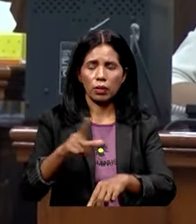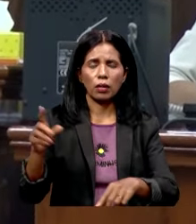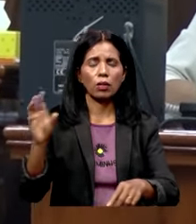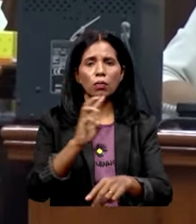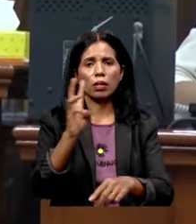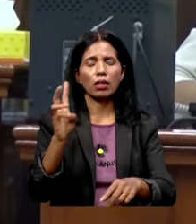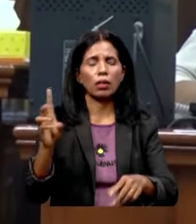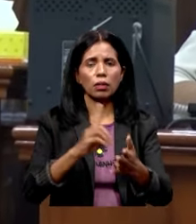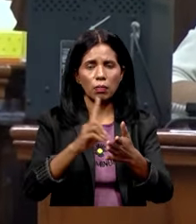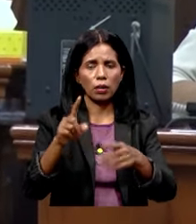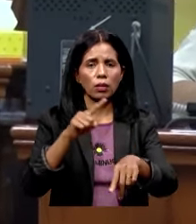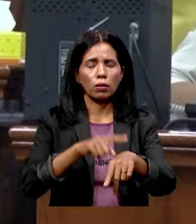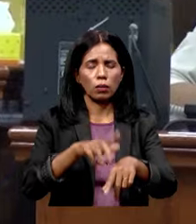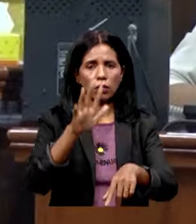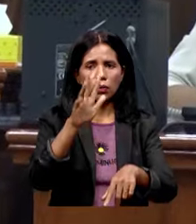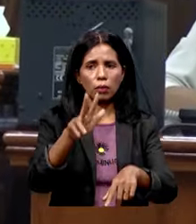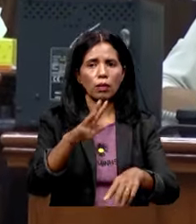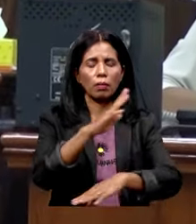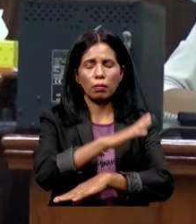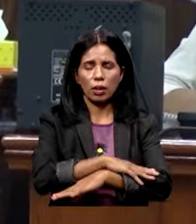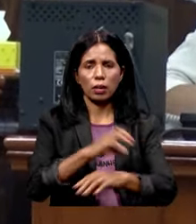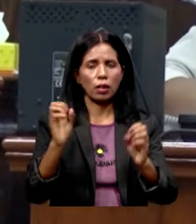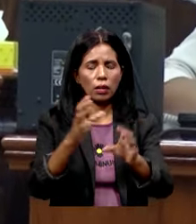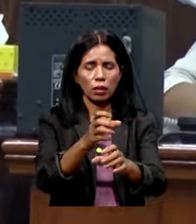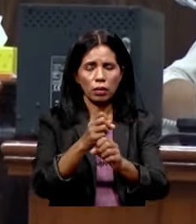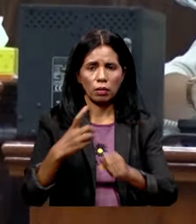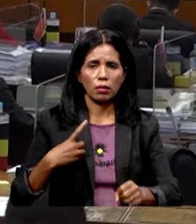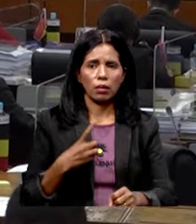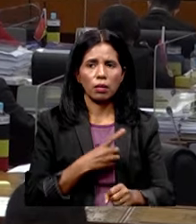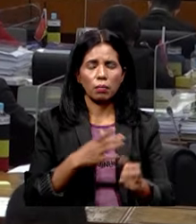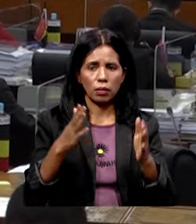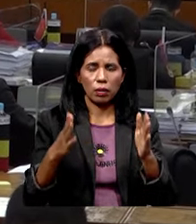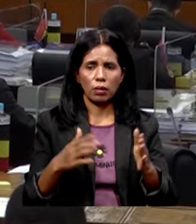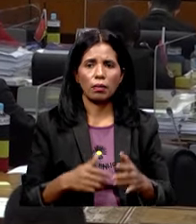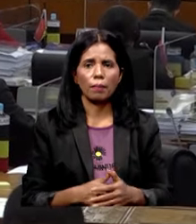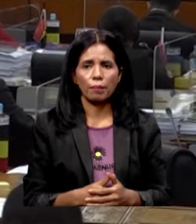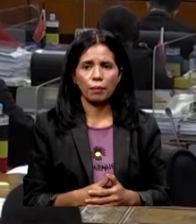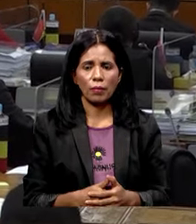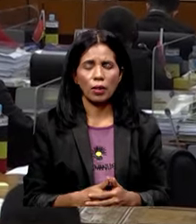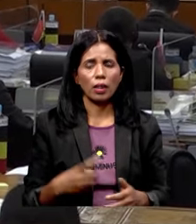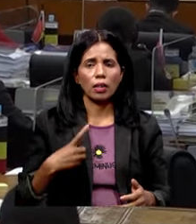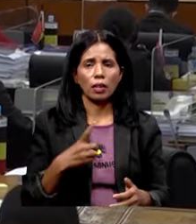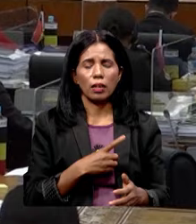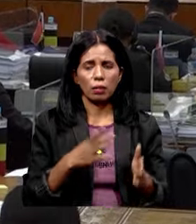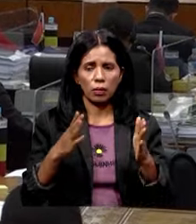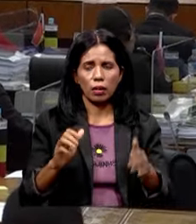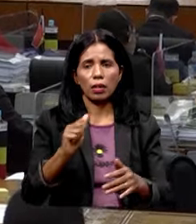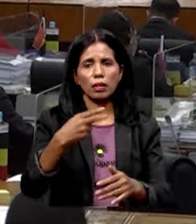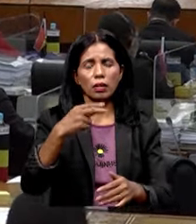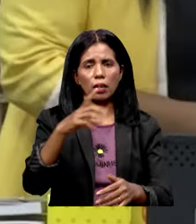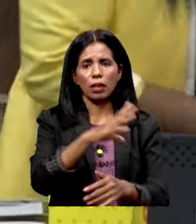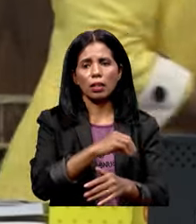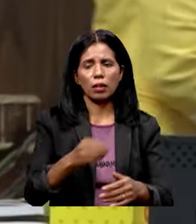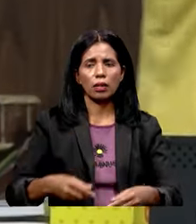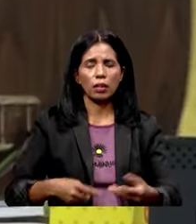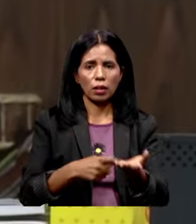tuku tolu lorokraik, maibe meja lasimu proposta o si deputada Maria Angélica Rangel. Nune, deputada Angélica clarifica nia técnico submete